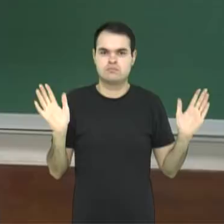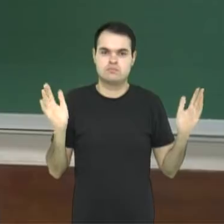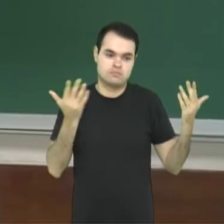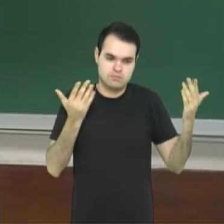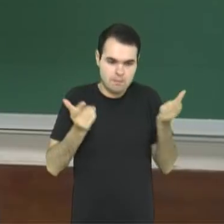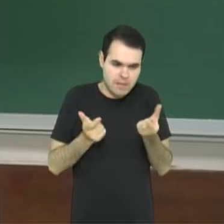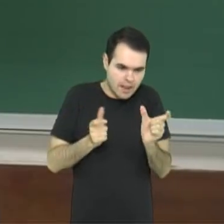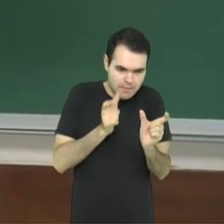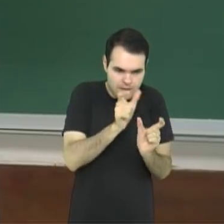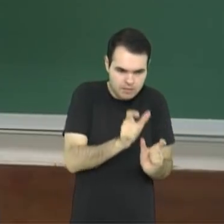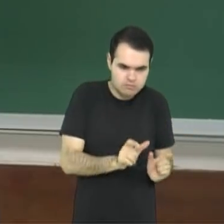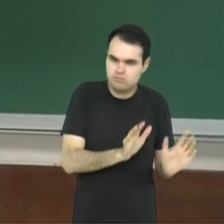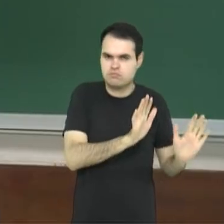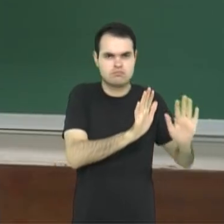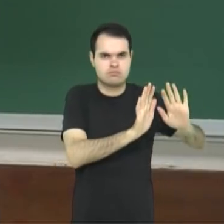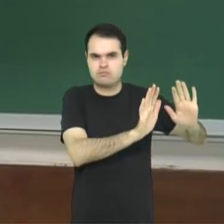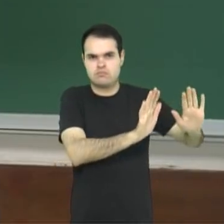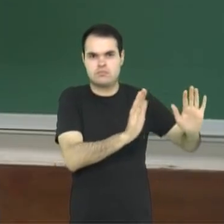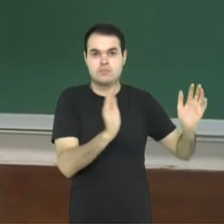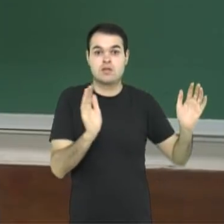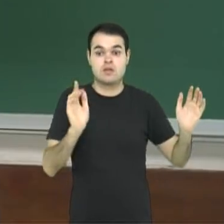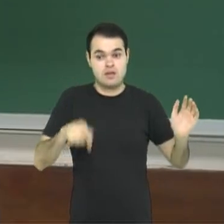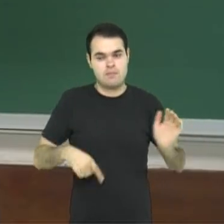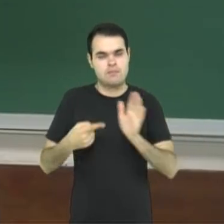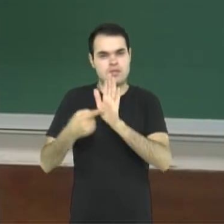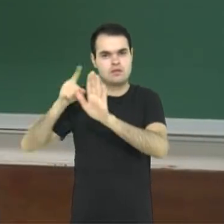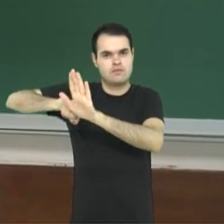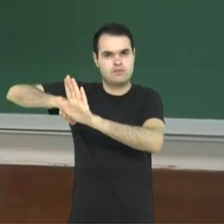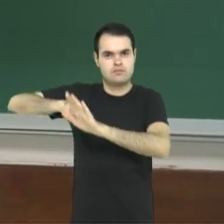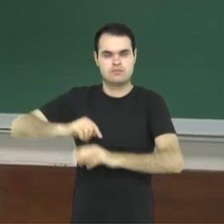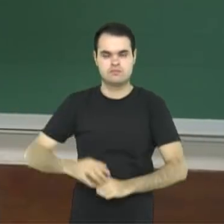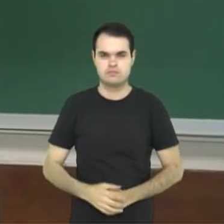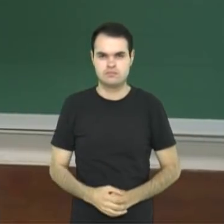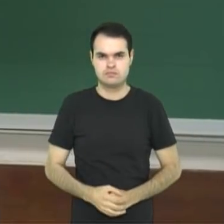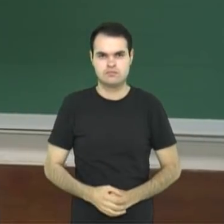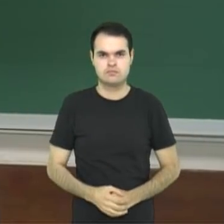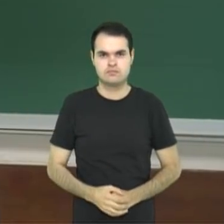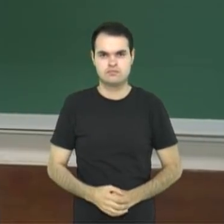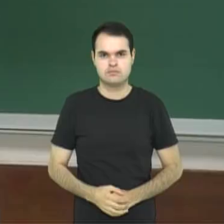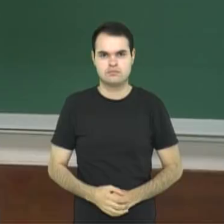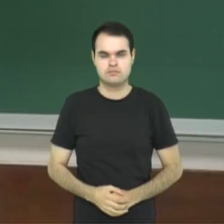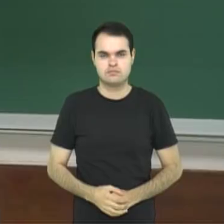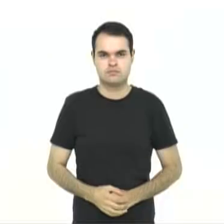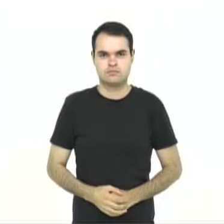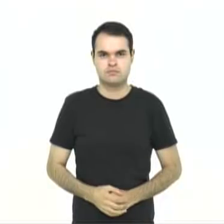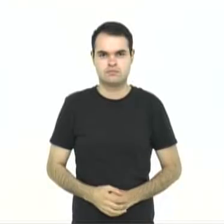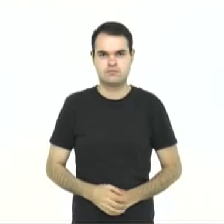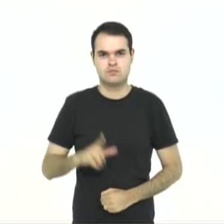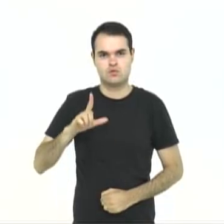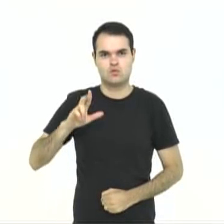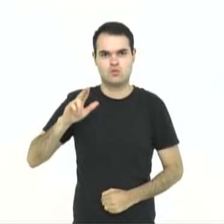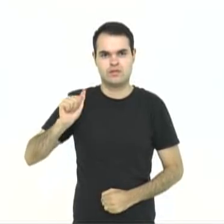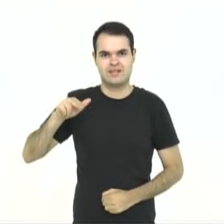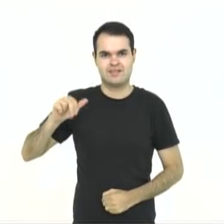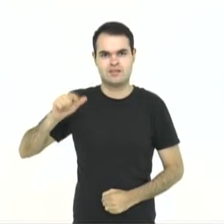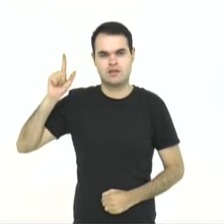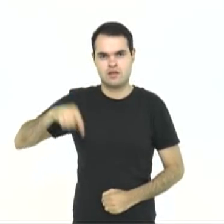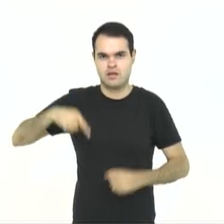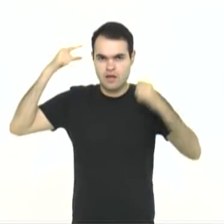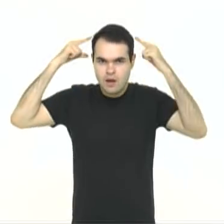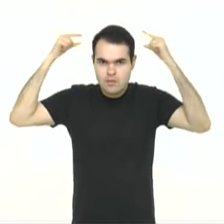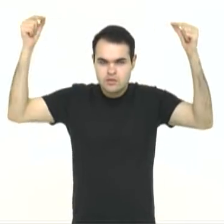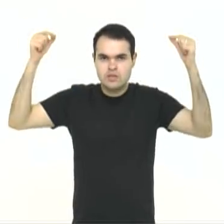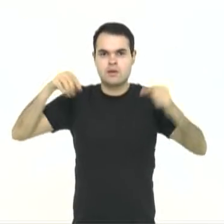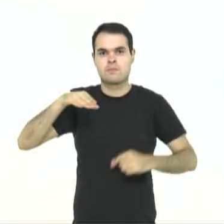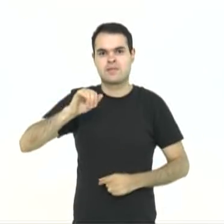comparação quanto, como, eu não tenho comparação. Eu tenho metáfora, certo? Luana é uma raposa, Miguel é um